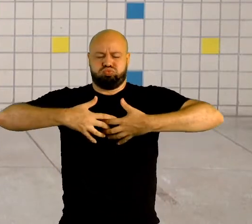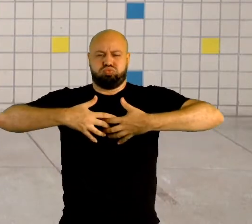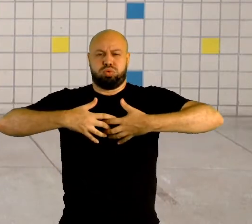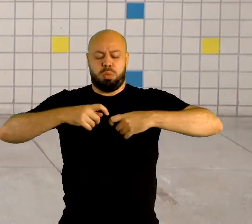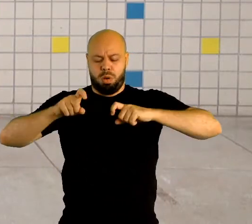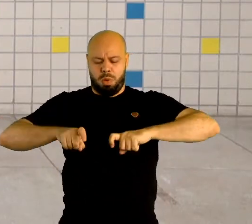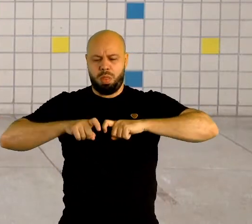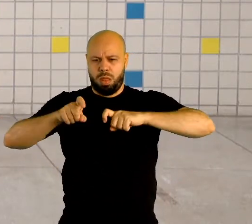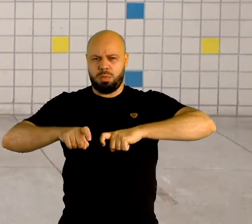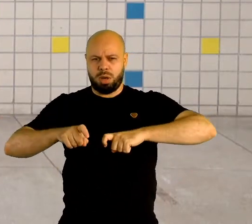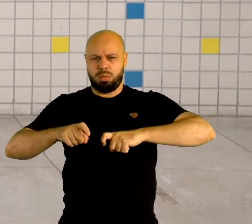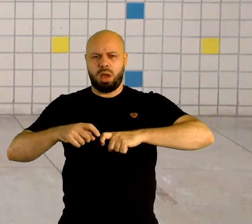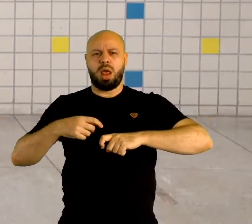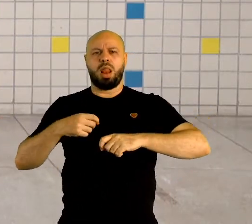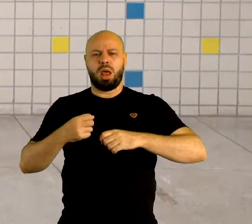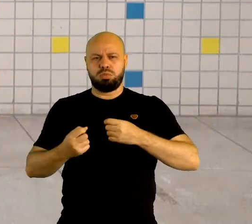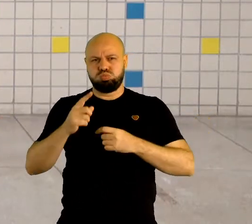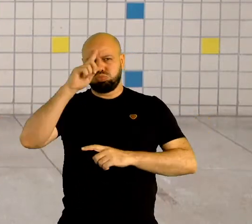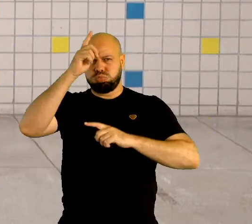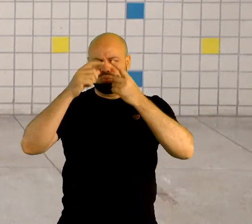agrícola, a colheitadeira,